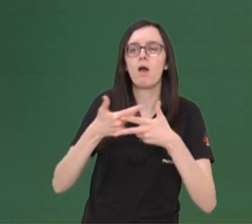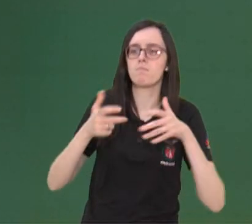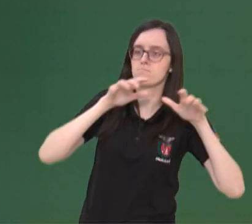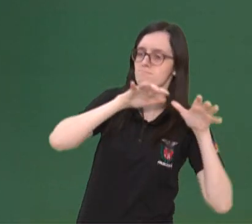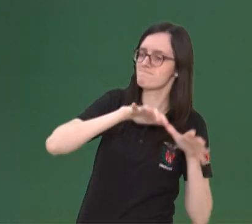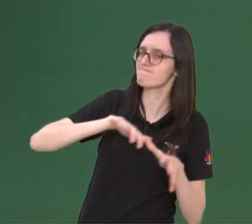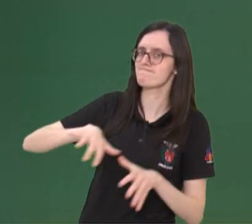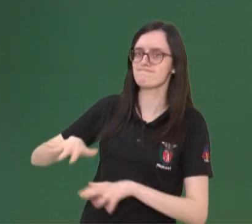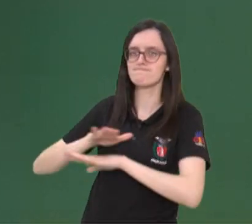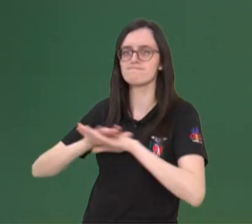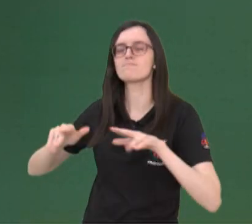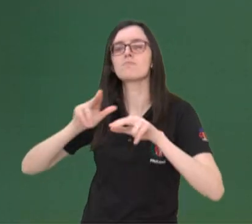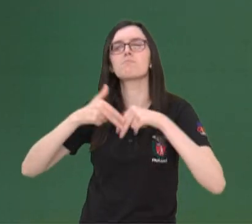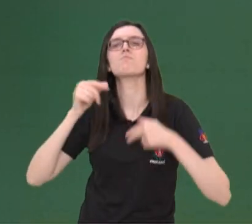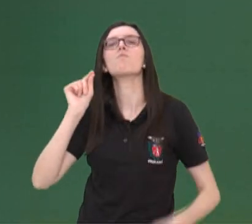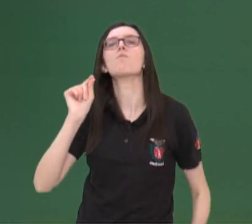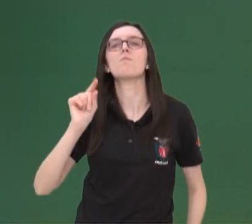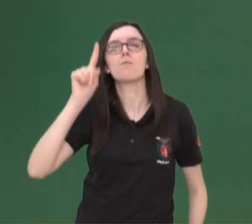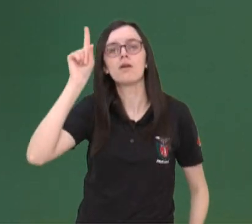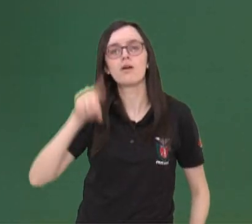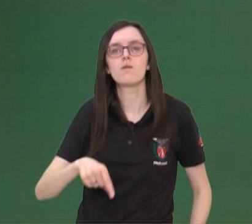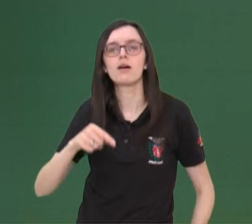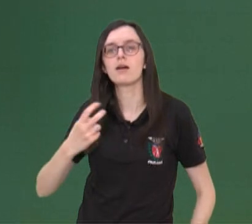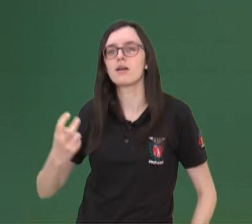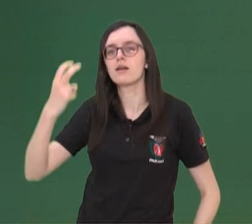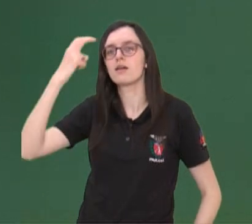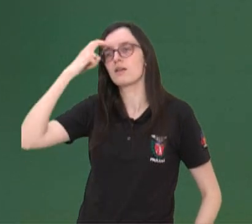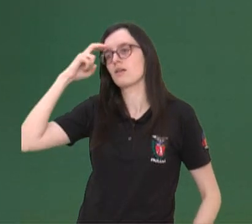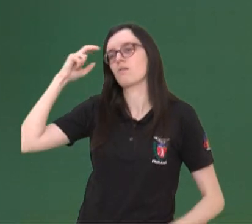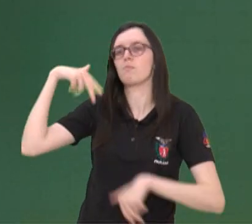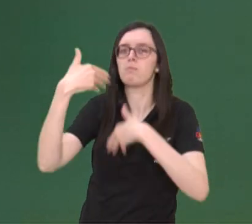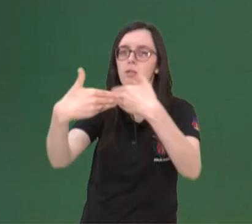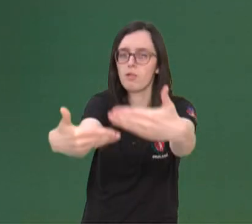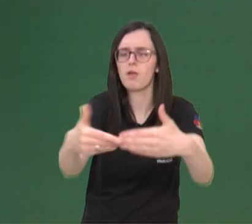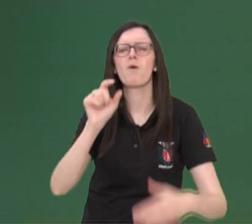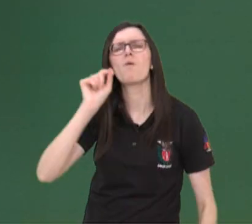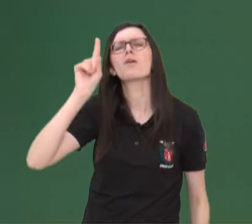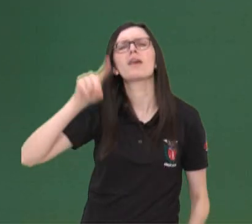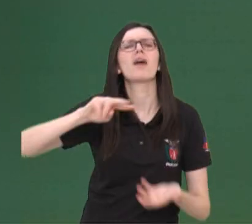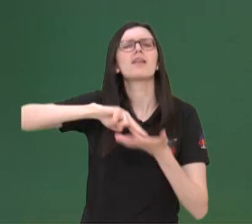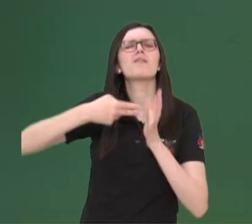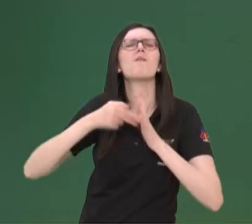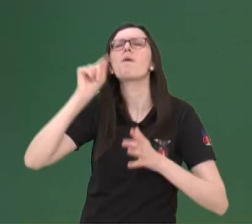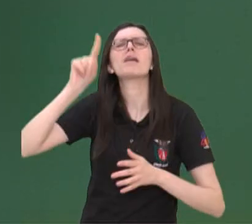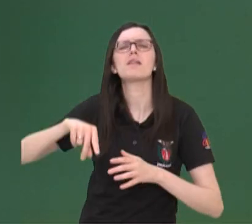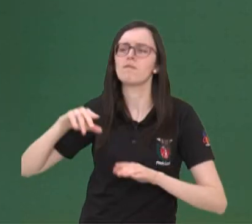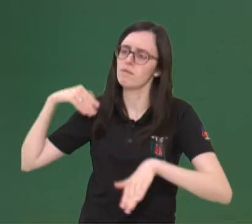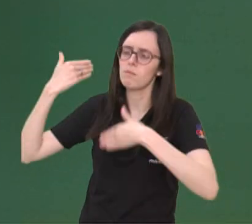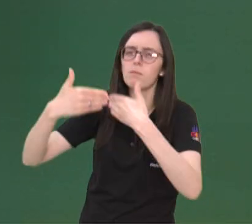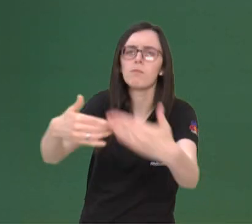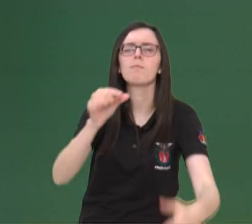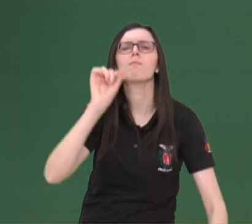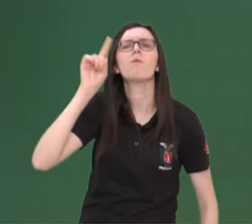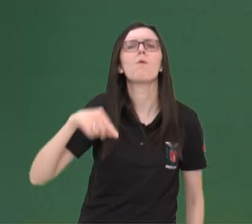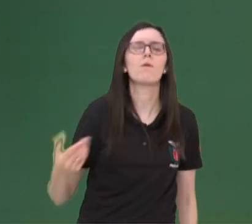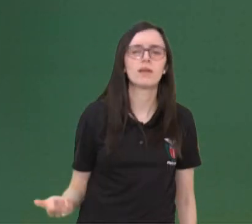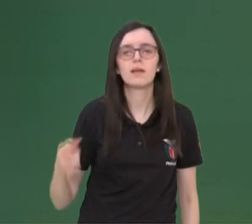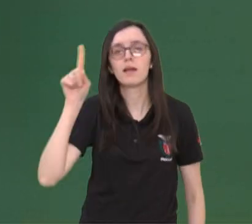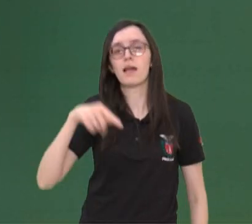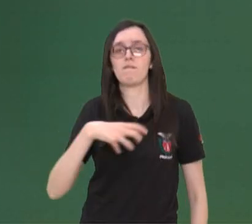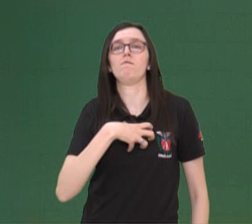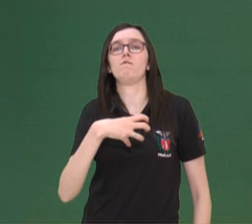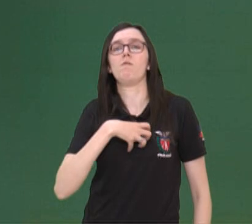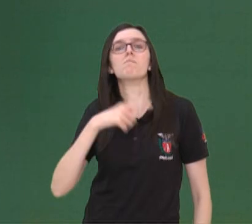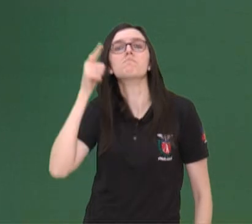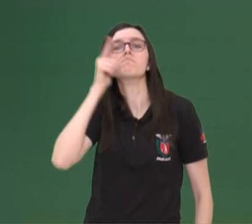lado por uma questão do aculturamento. E o que seria esse aculturamento, né? Essa maneira